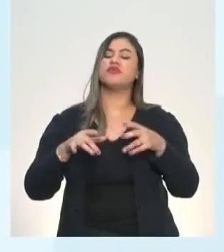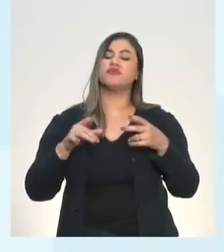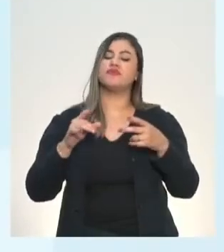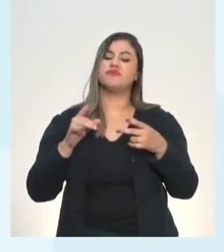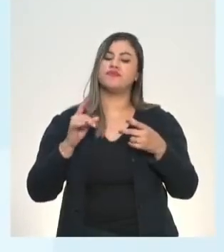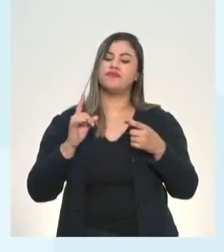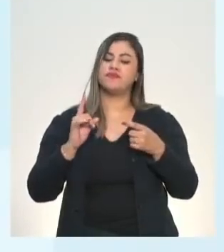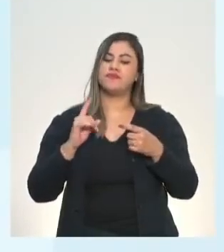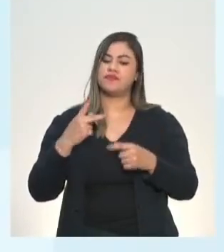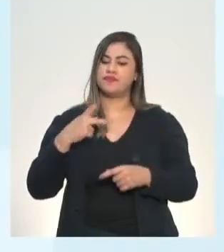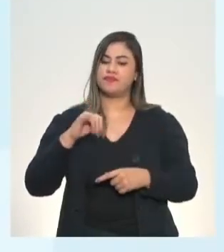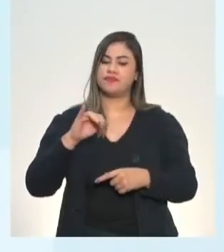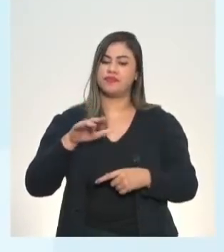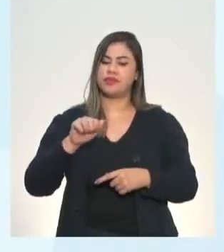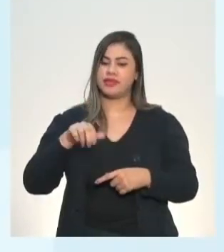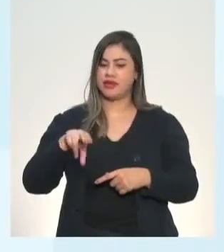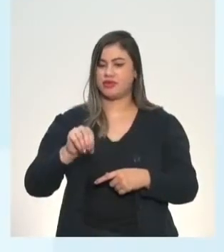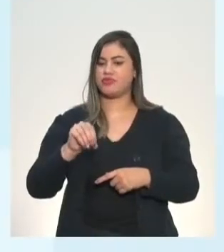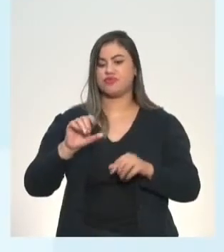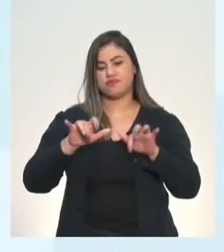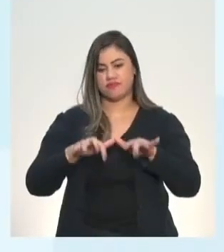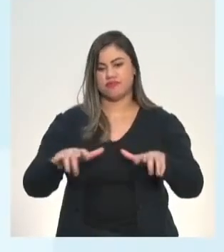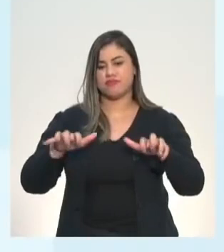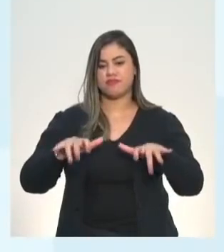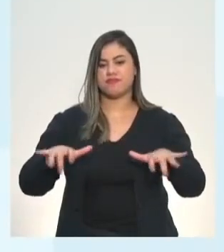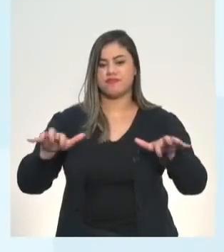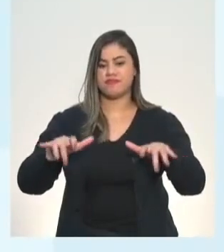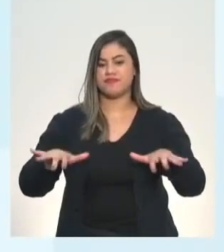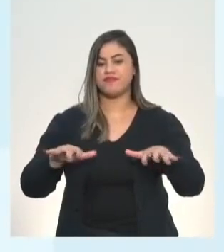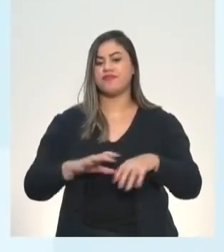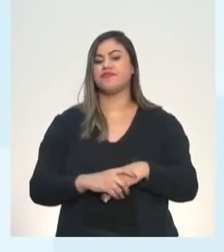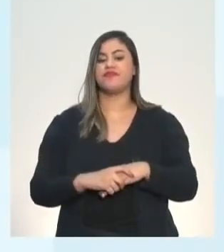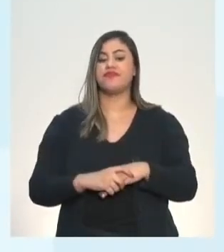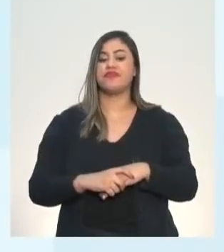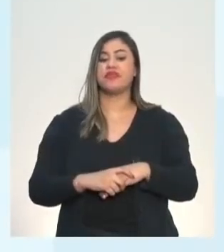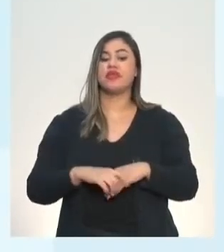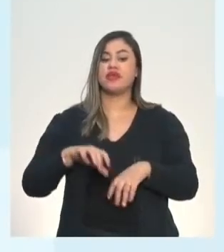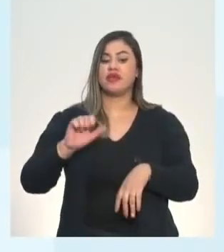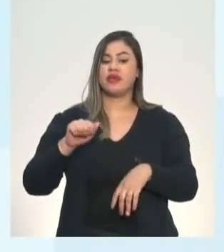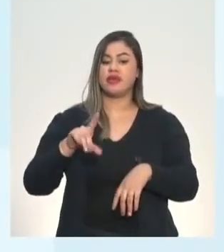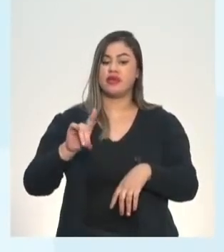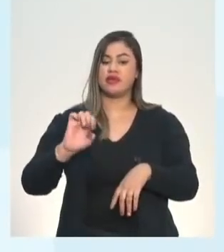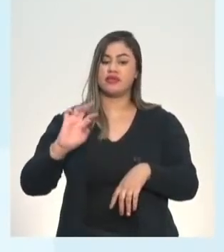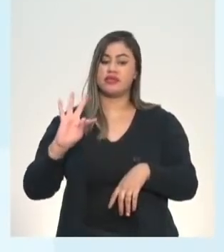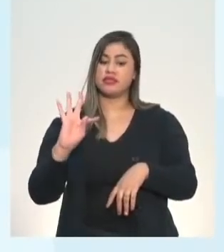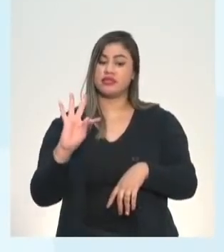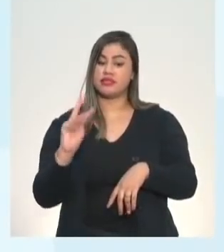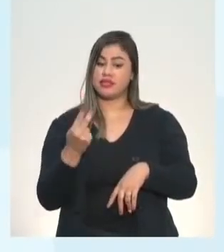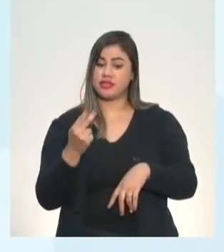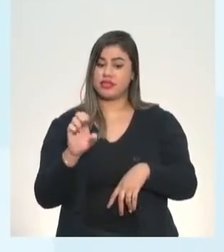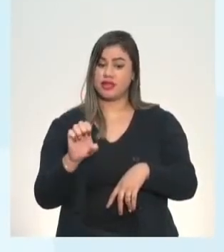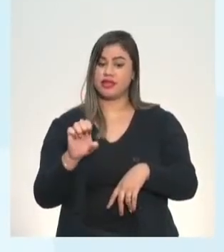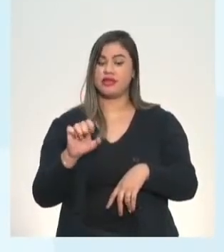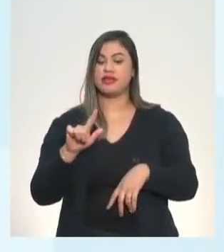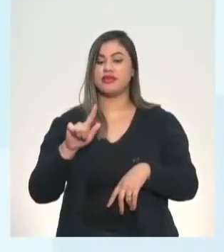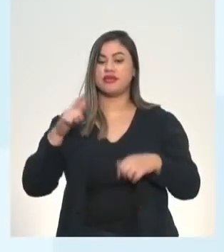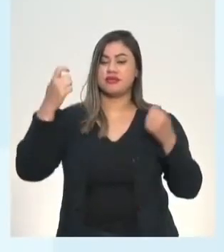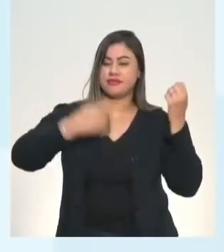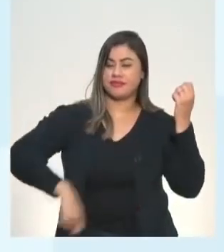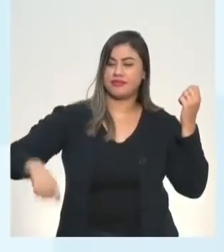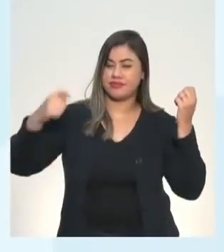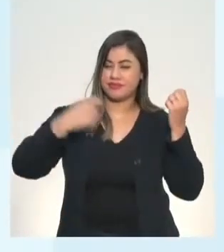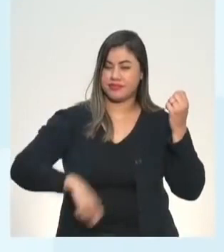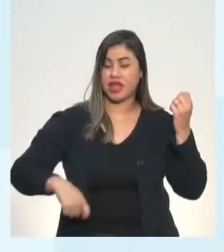piano. Então play the piano, play the guitar, certo? Vamos ao próximo slide agora, que a gente tem mais